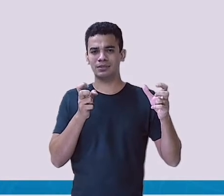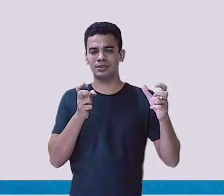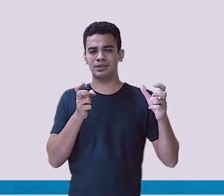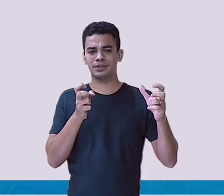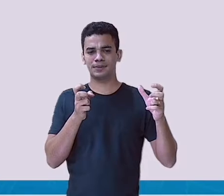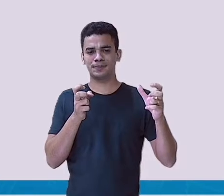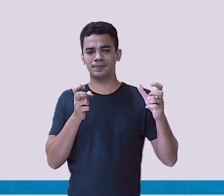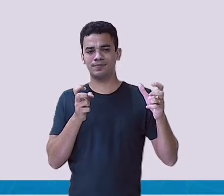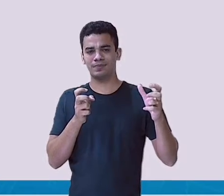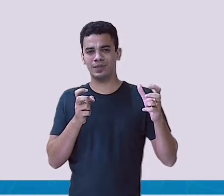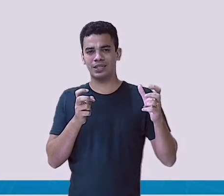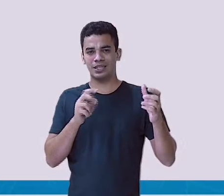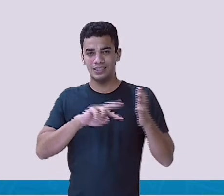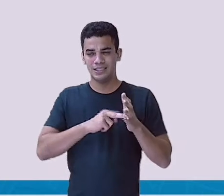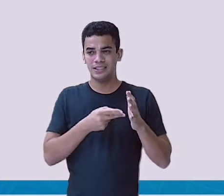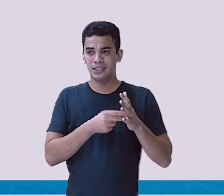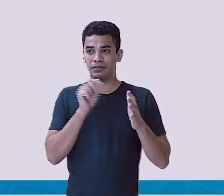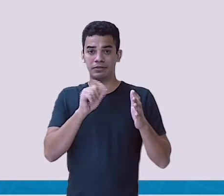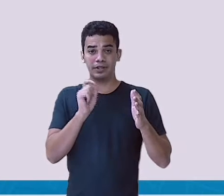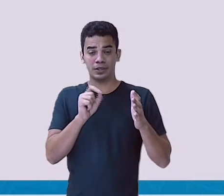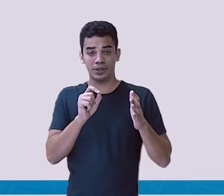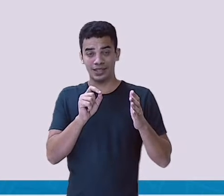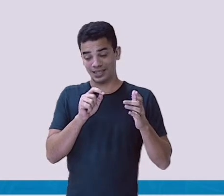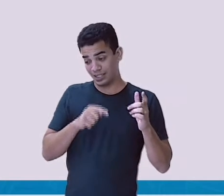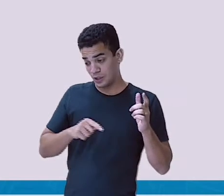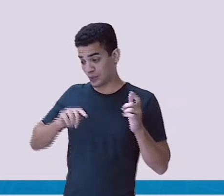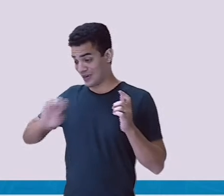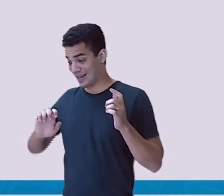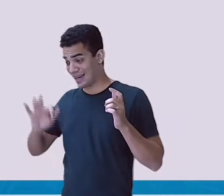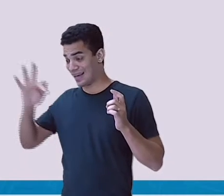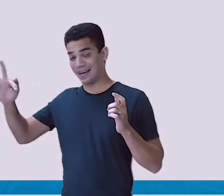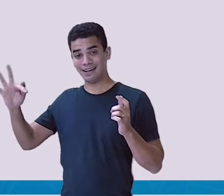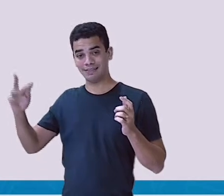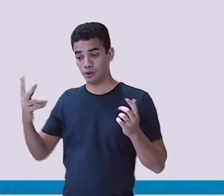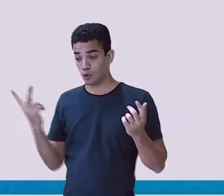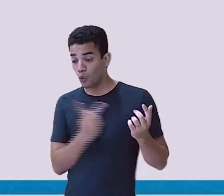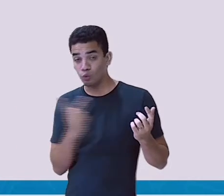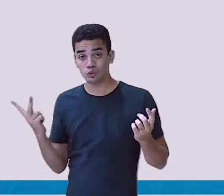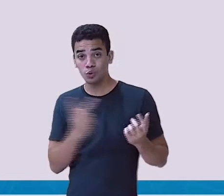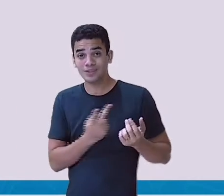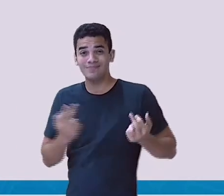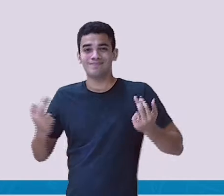que ele é congruente ao lado EF.